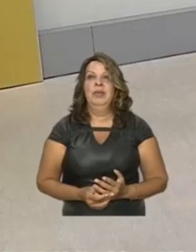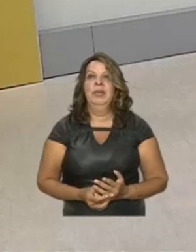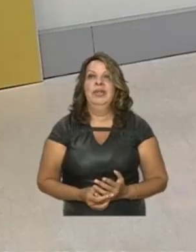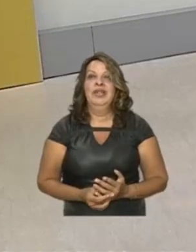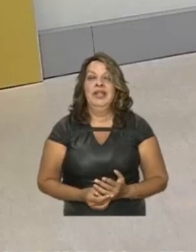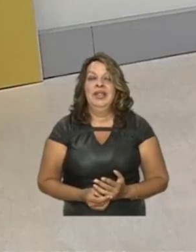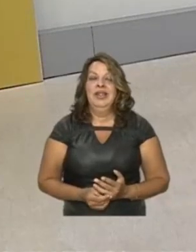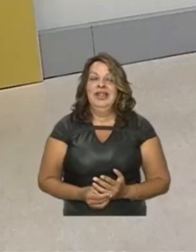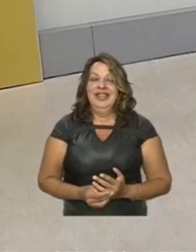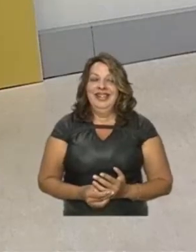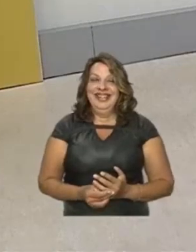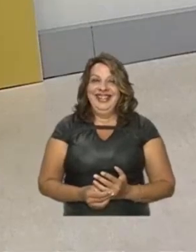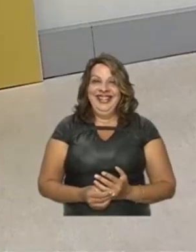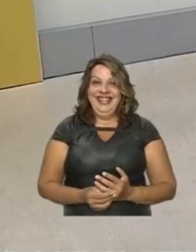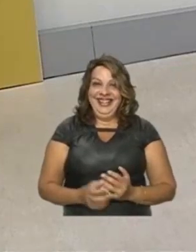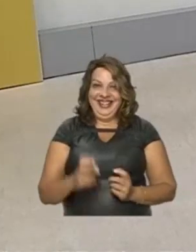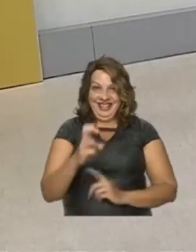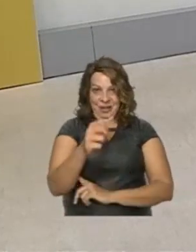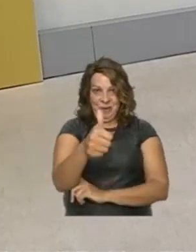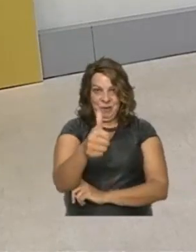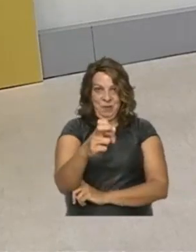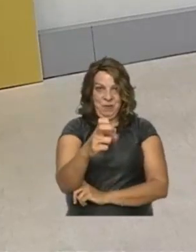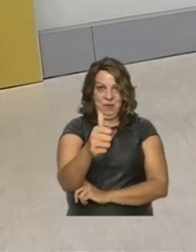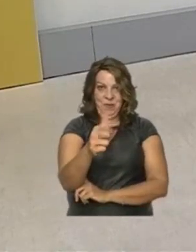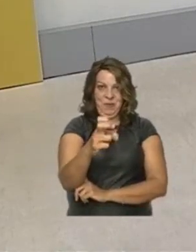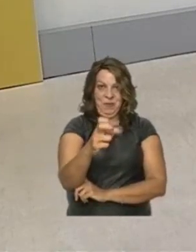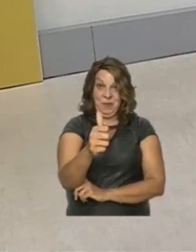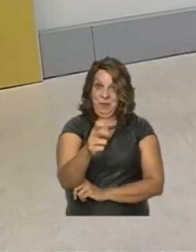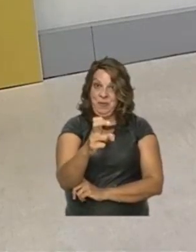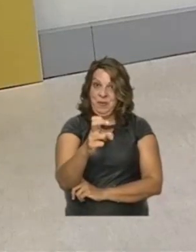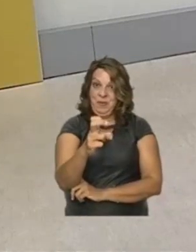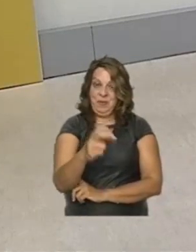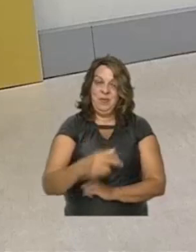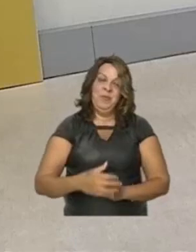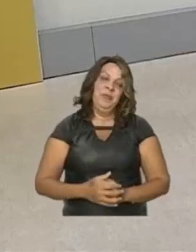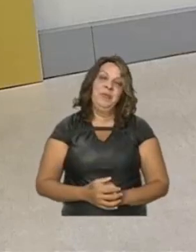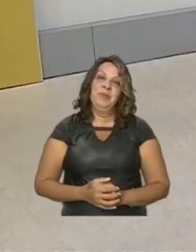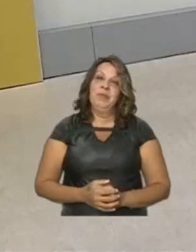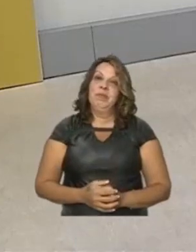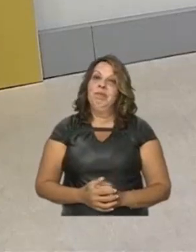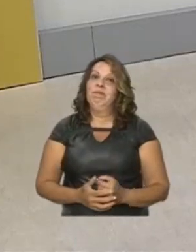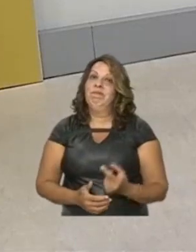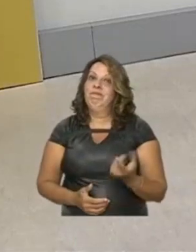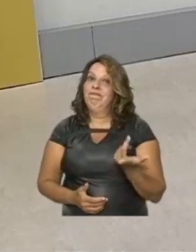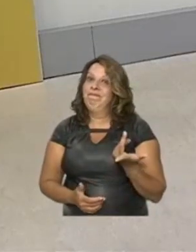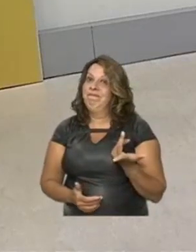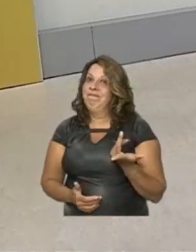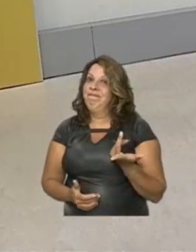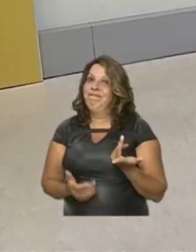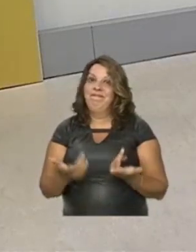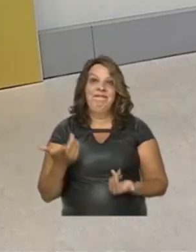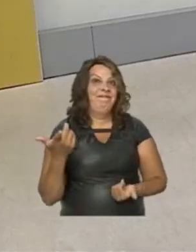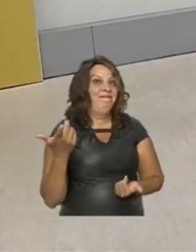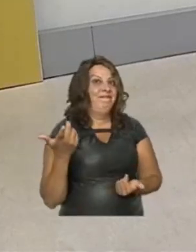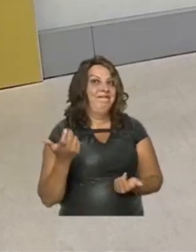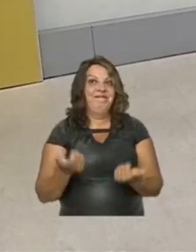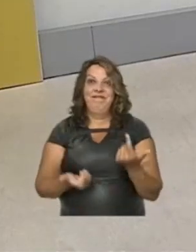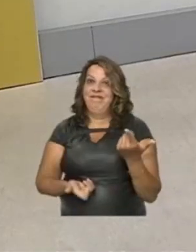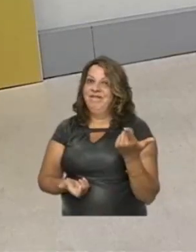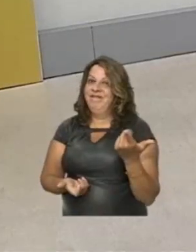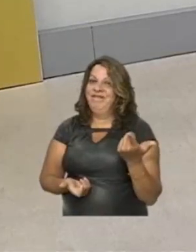bolinha, chama que ela vem, 51, 51 subiu, saiu, valendo 51,